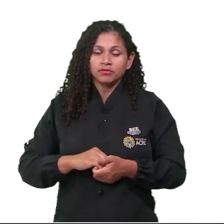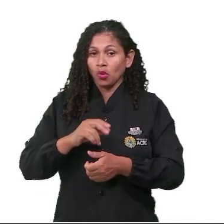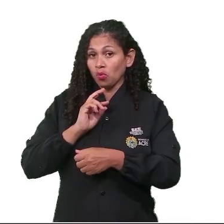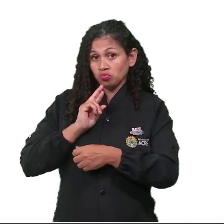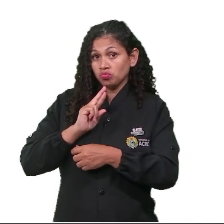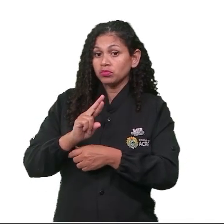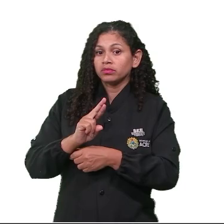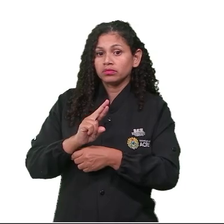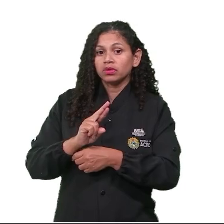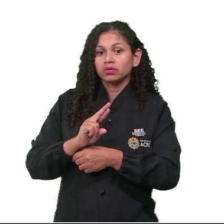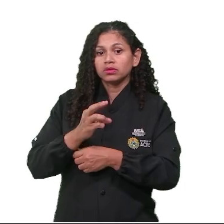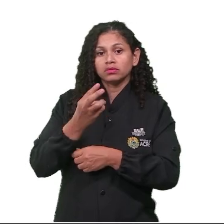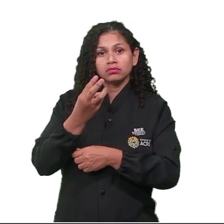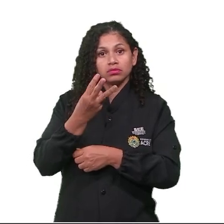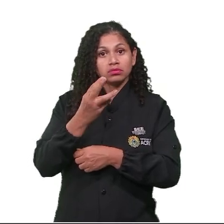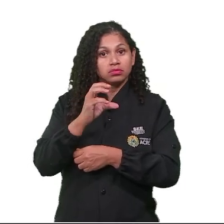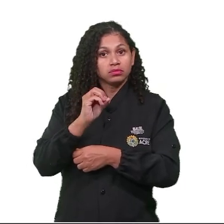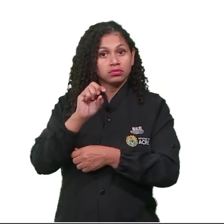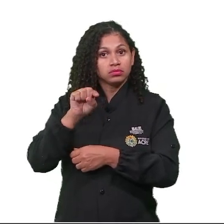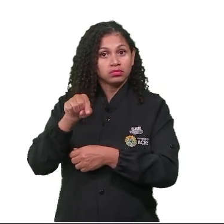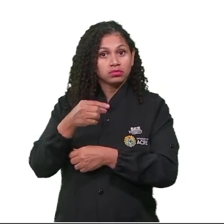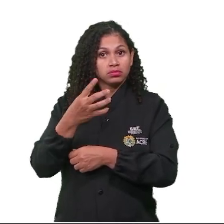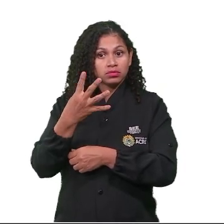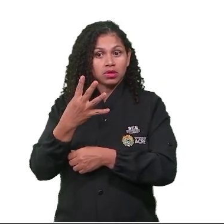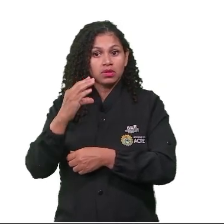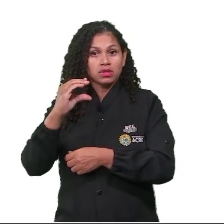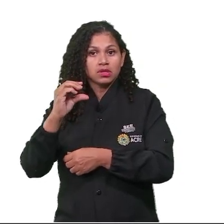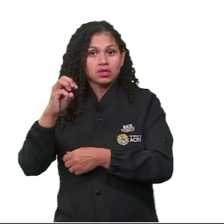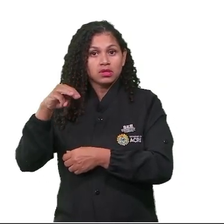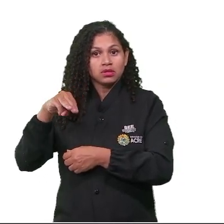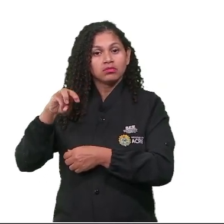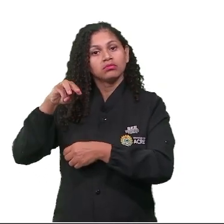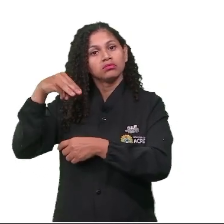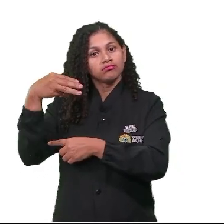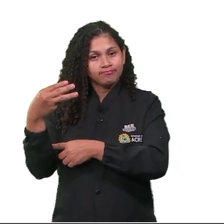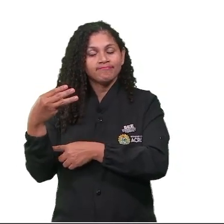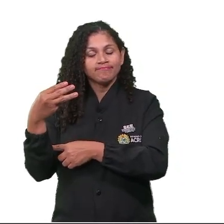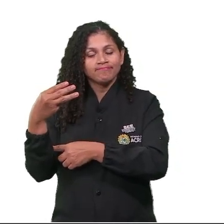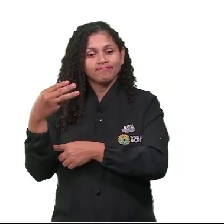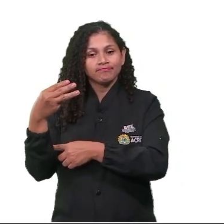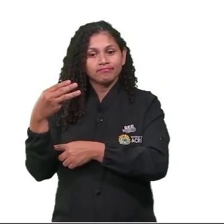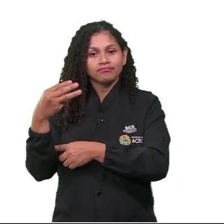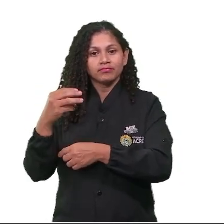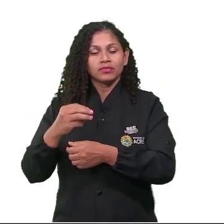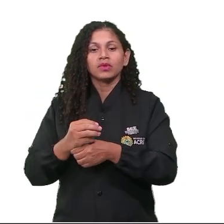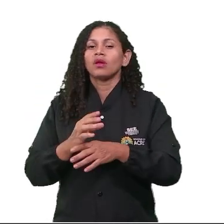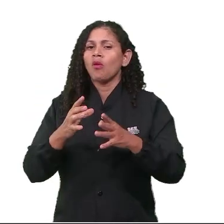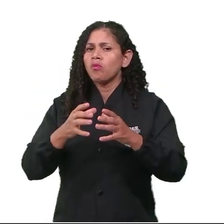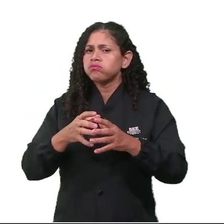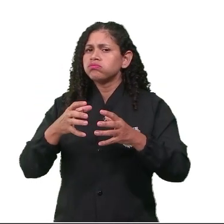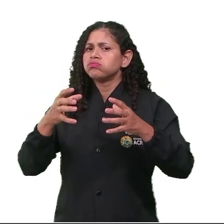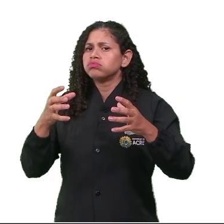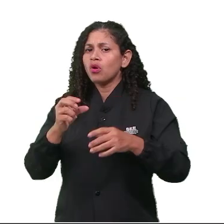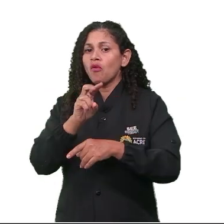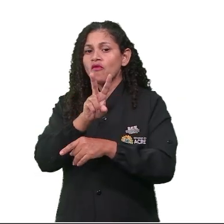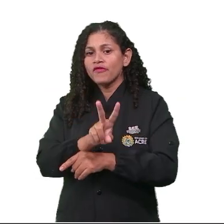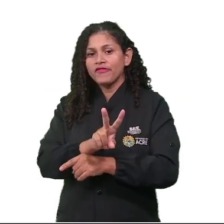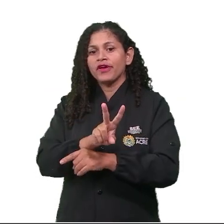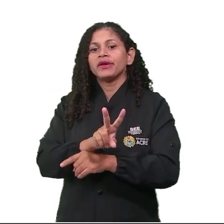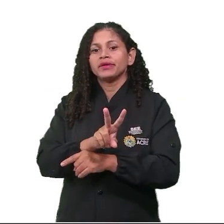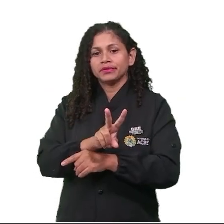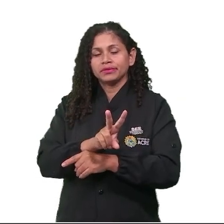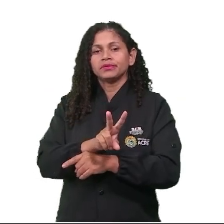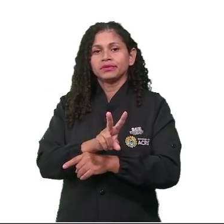resposta. Então, a pergunta aqui era, né, qual que é o volume do prisma que está aqui? O volume do prisma é de